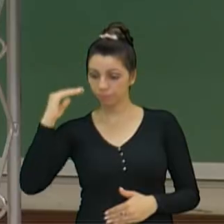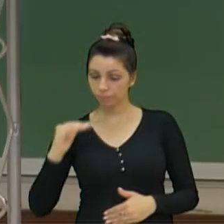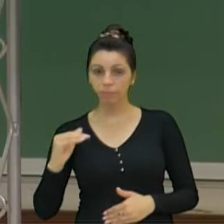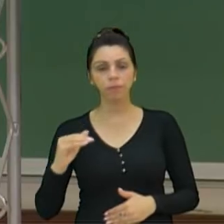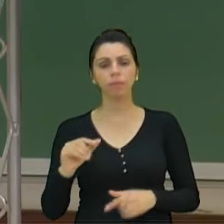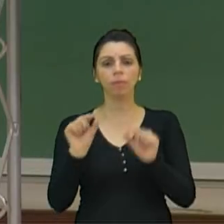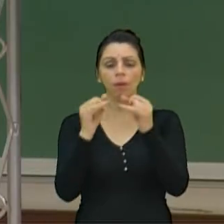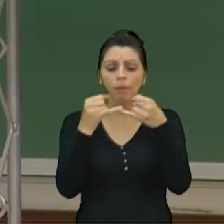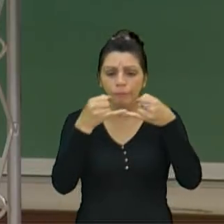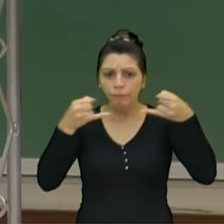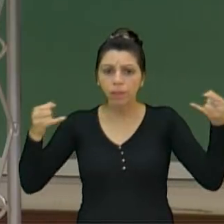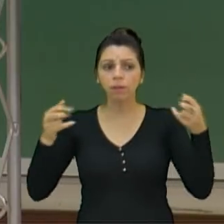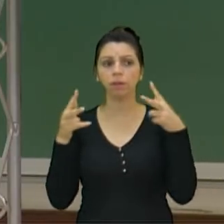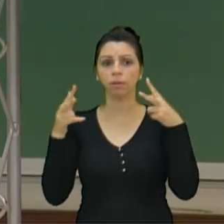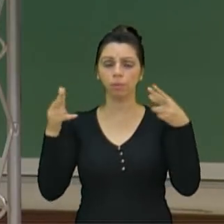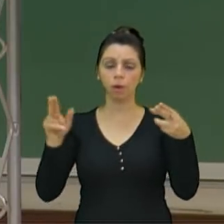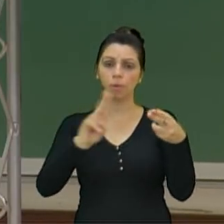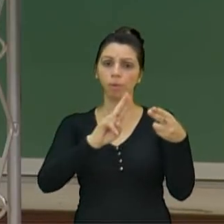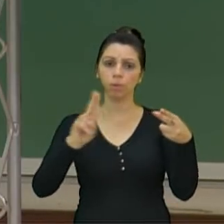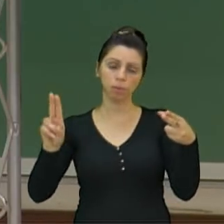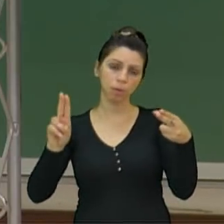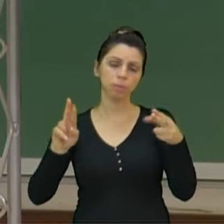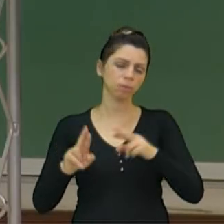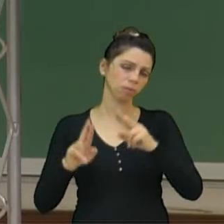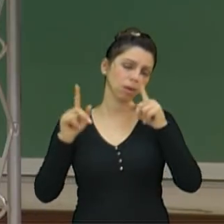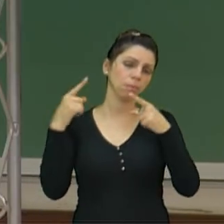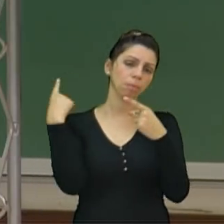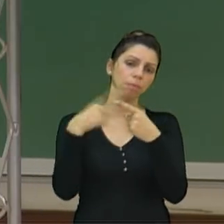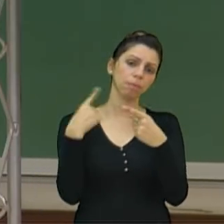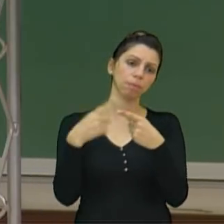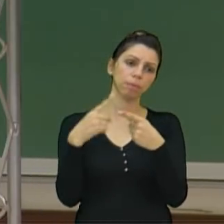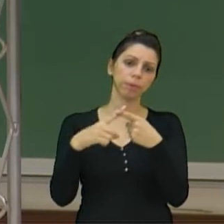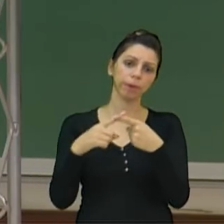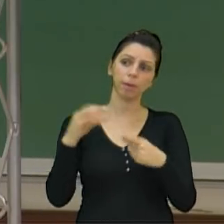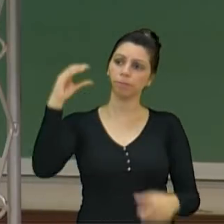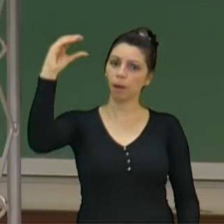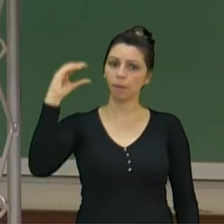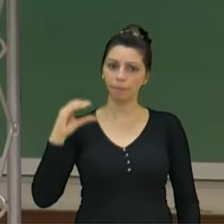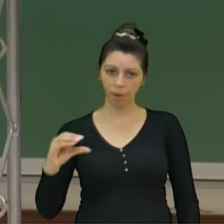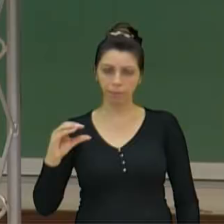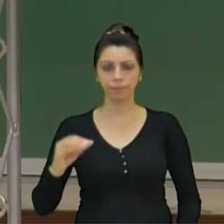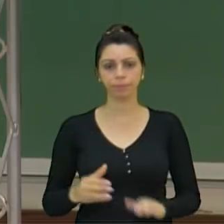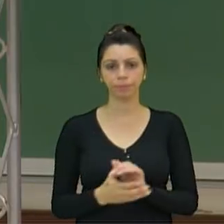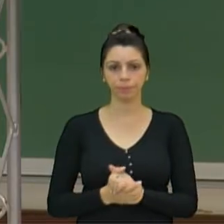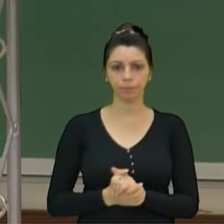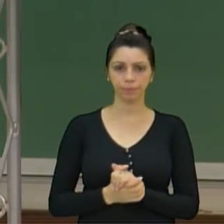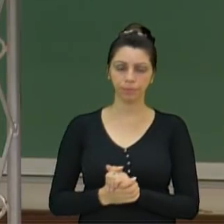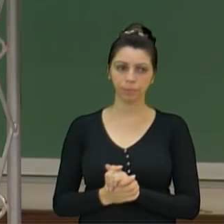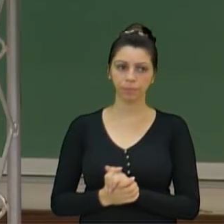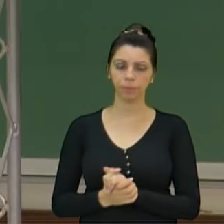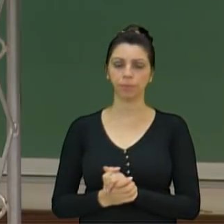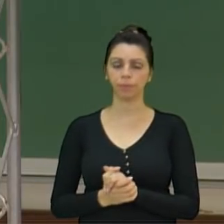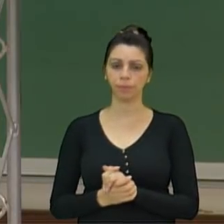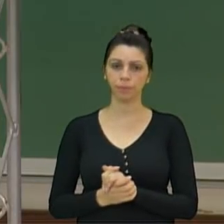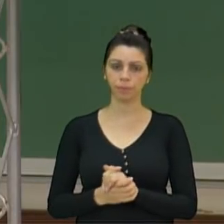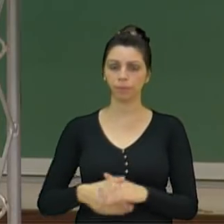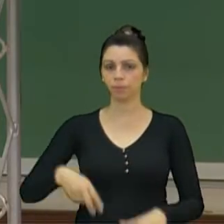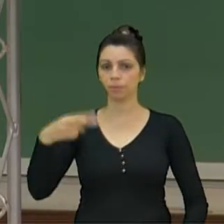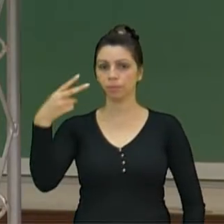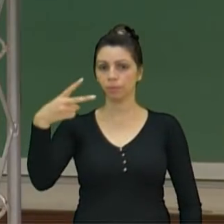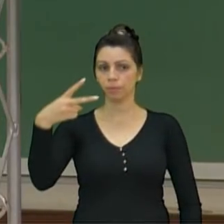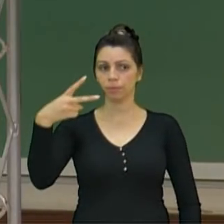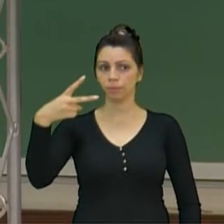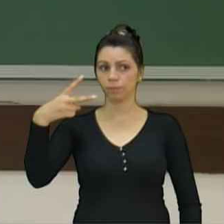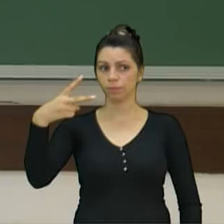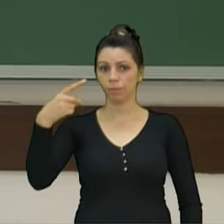veia, ela só recebe essa nomenclatura diferente, né, por conta da posição dela, tá? Em 2, esta